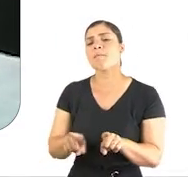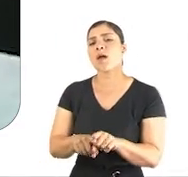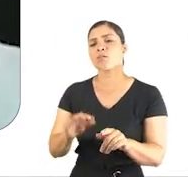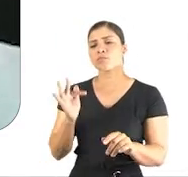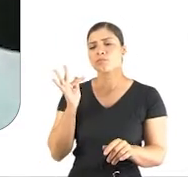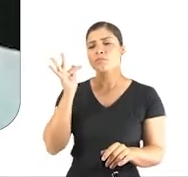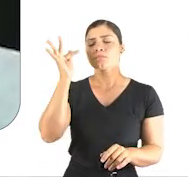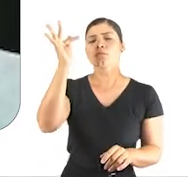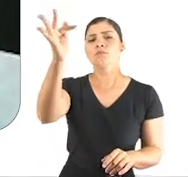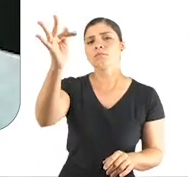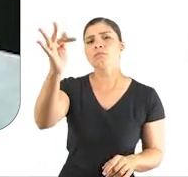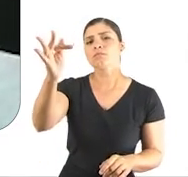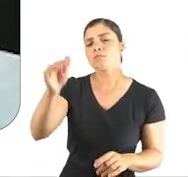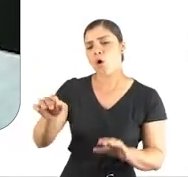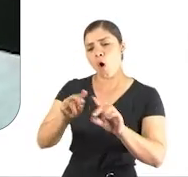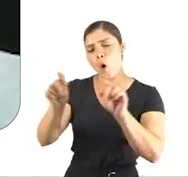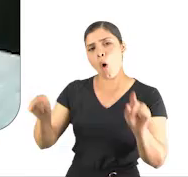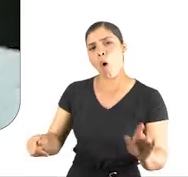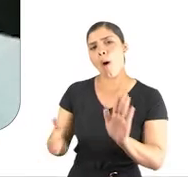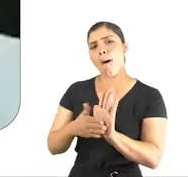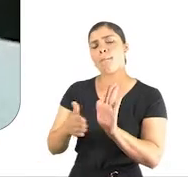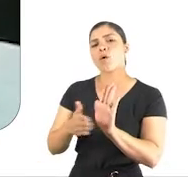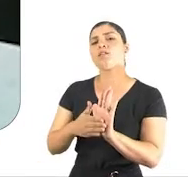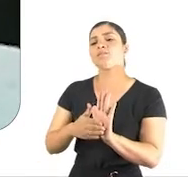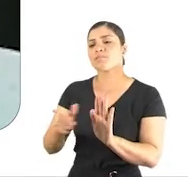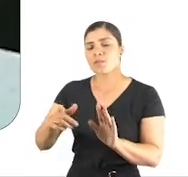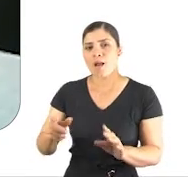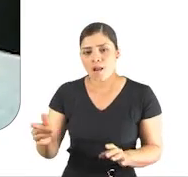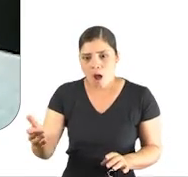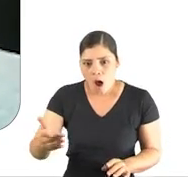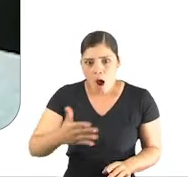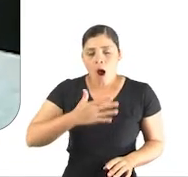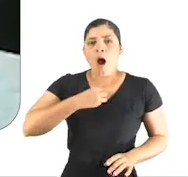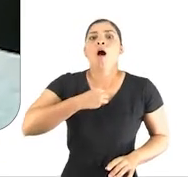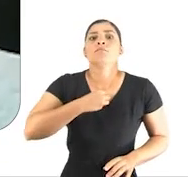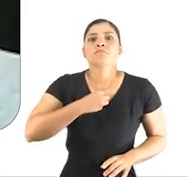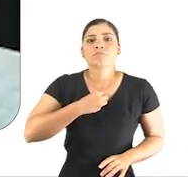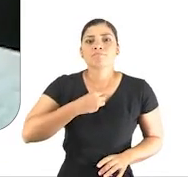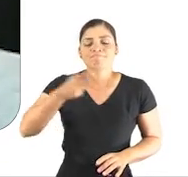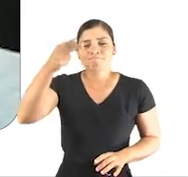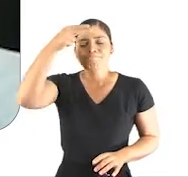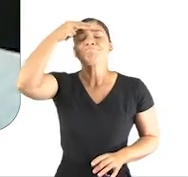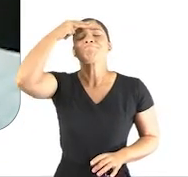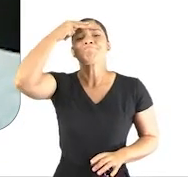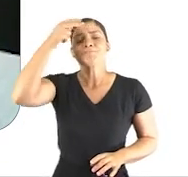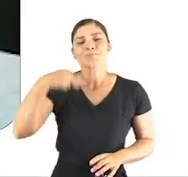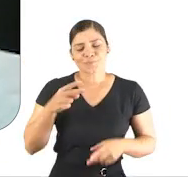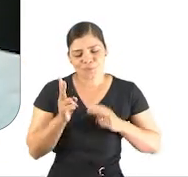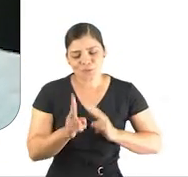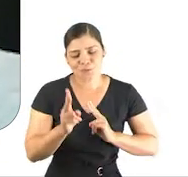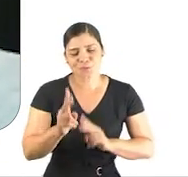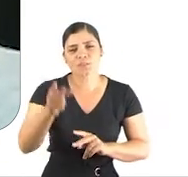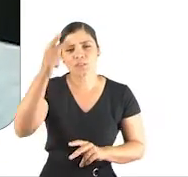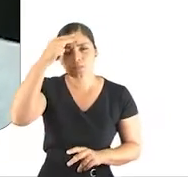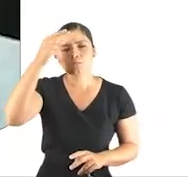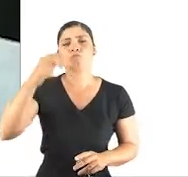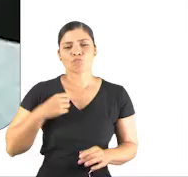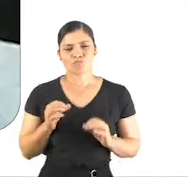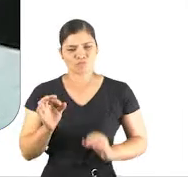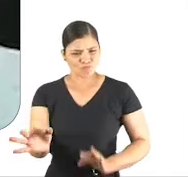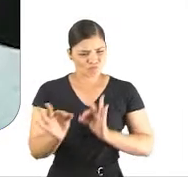muito forte, me impacta ainda, essa frase. E a gente batalhou, tem batalhado para